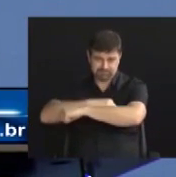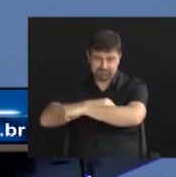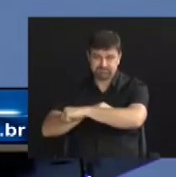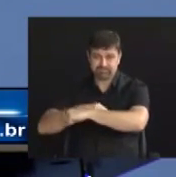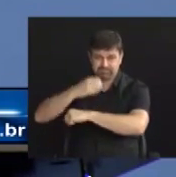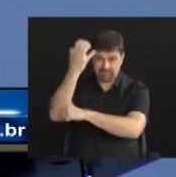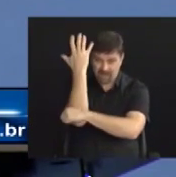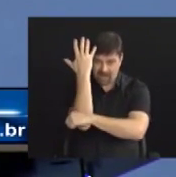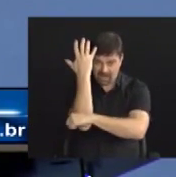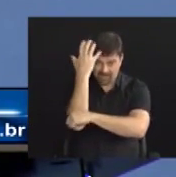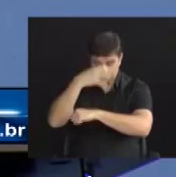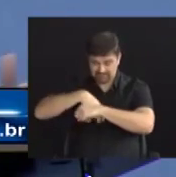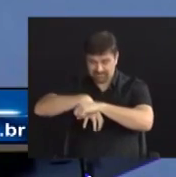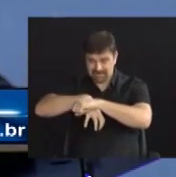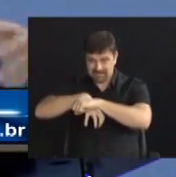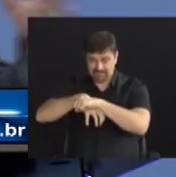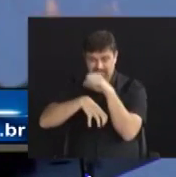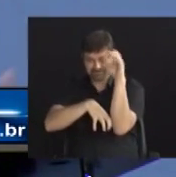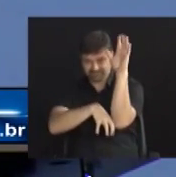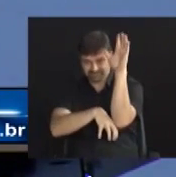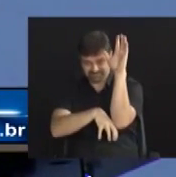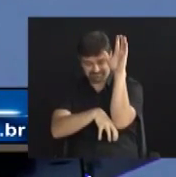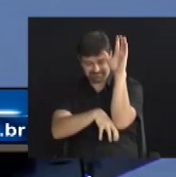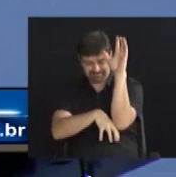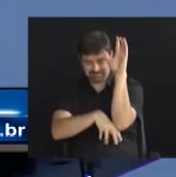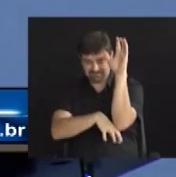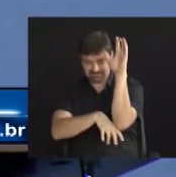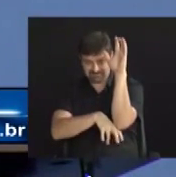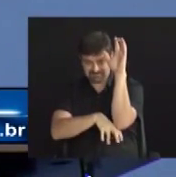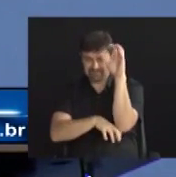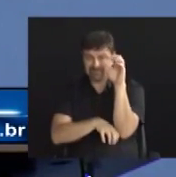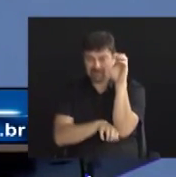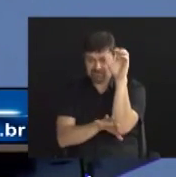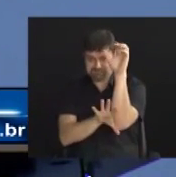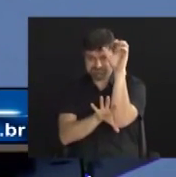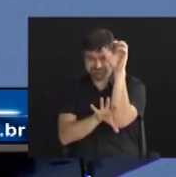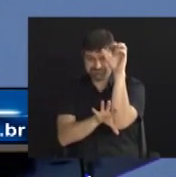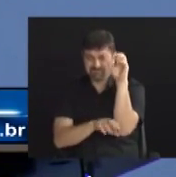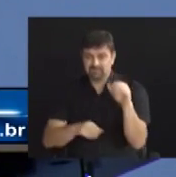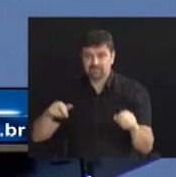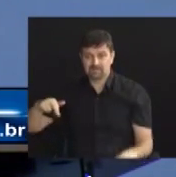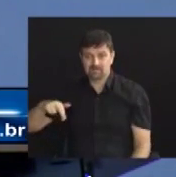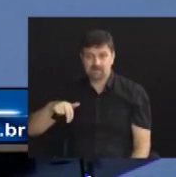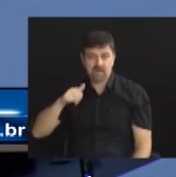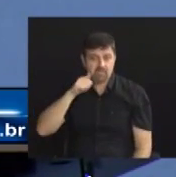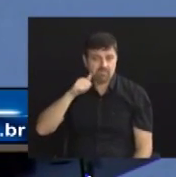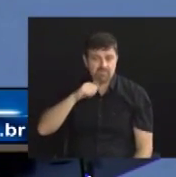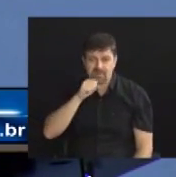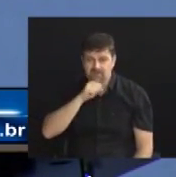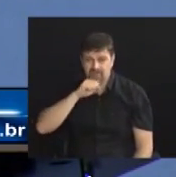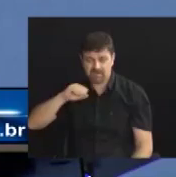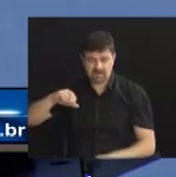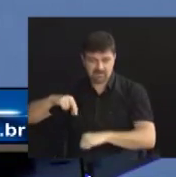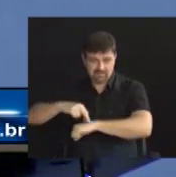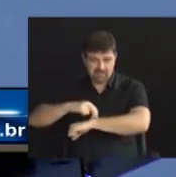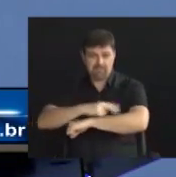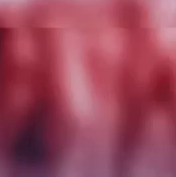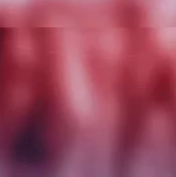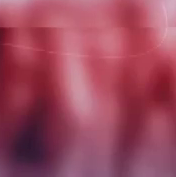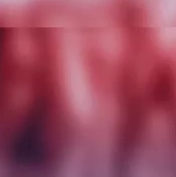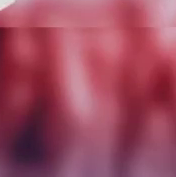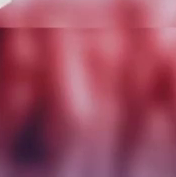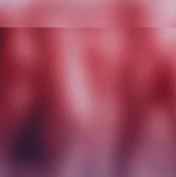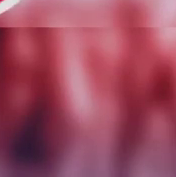das árvores, né? Então, calçada irregular, e uma senhora idosa se acidentou ali, e não é o primeiro